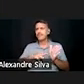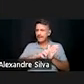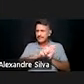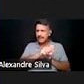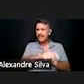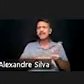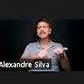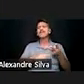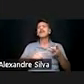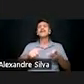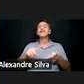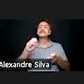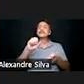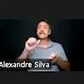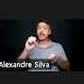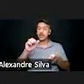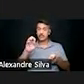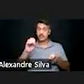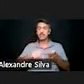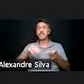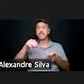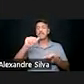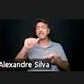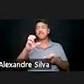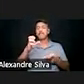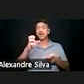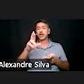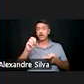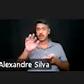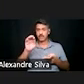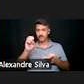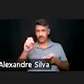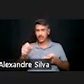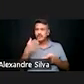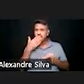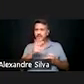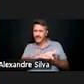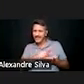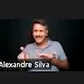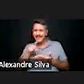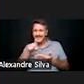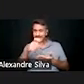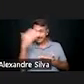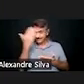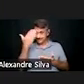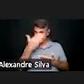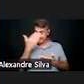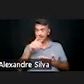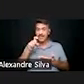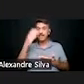necrófagos, destroem a matéria orgânica. Mas os fósseis, eles são, no final das contas,